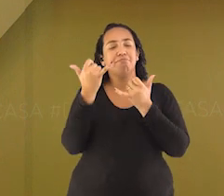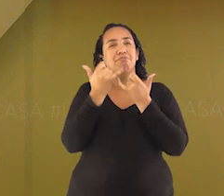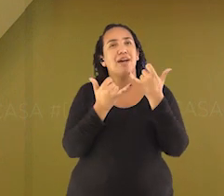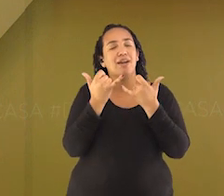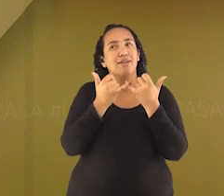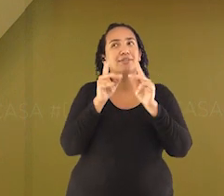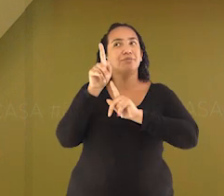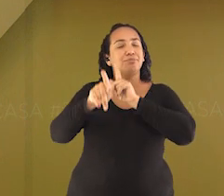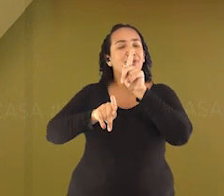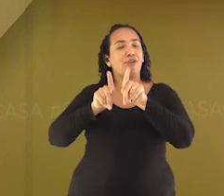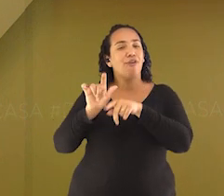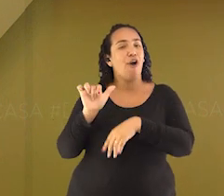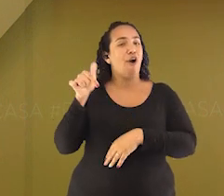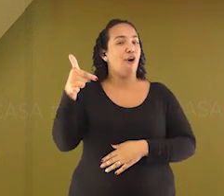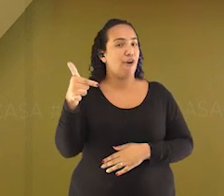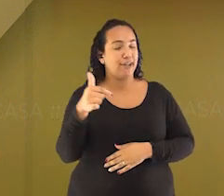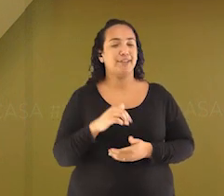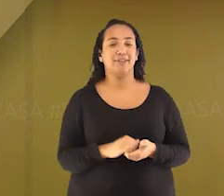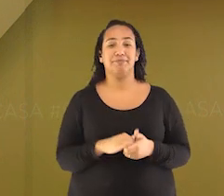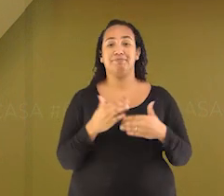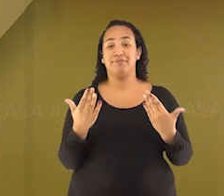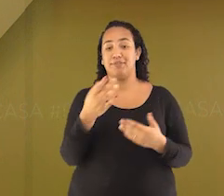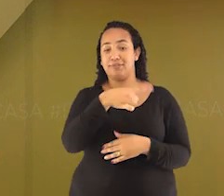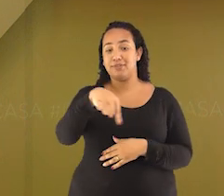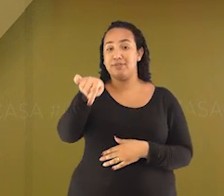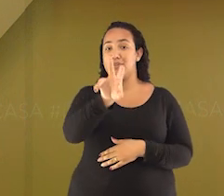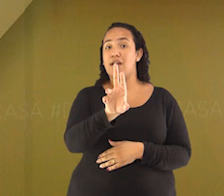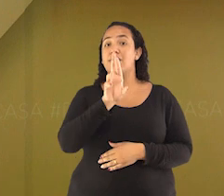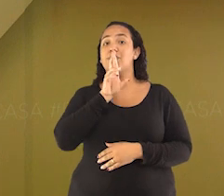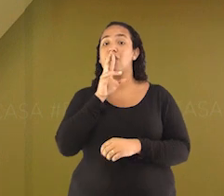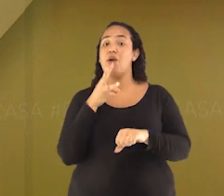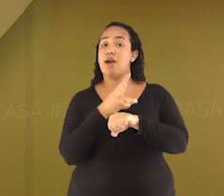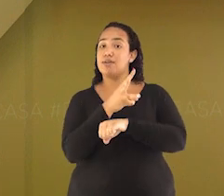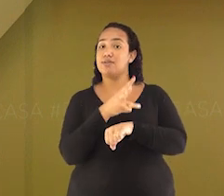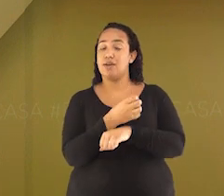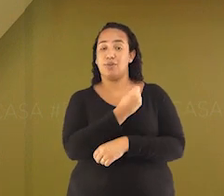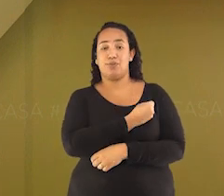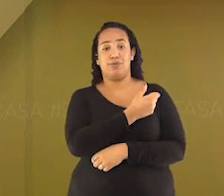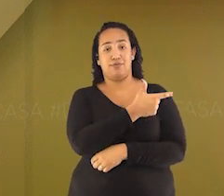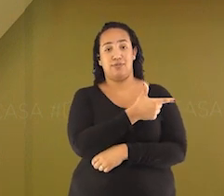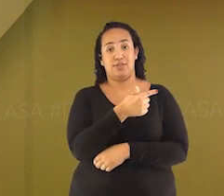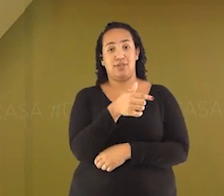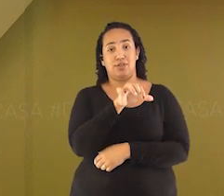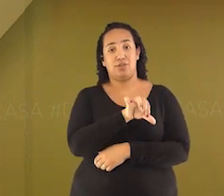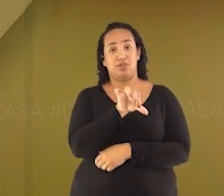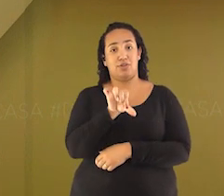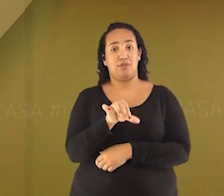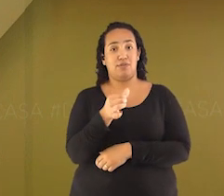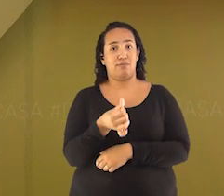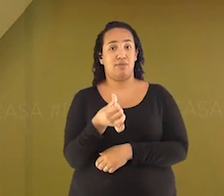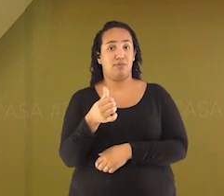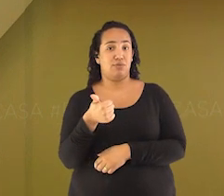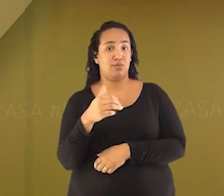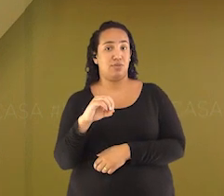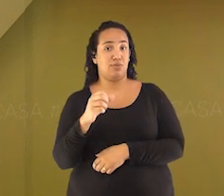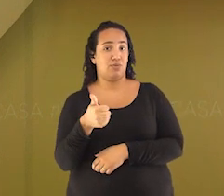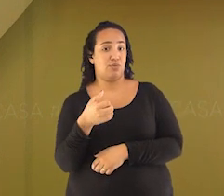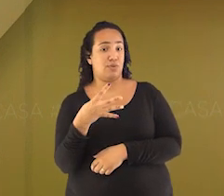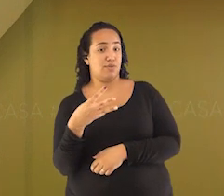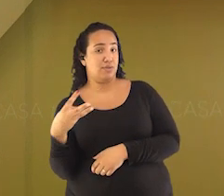que remete a outros povos, tá? Nos responda por nosso WhatsApp. O código 27